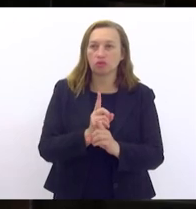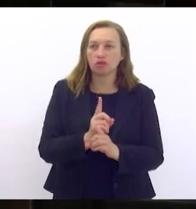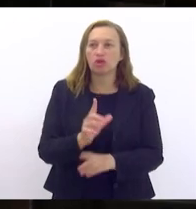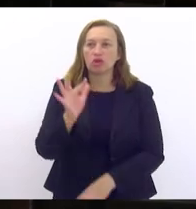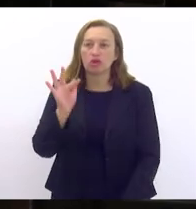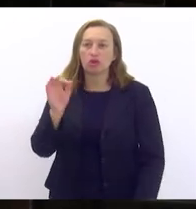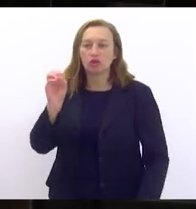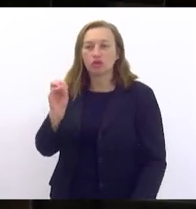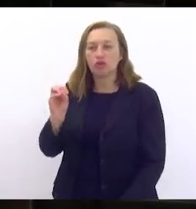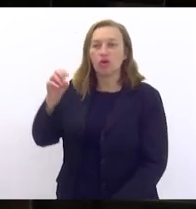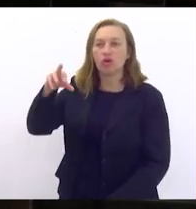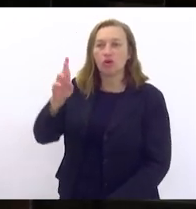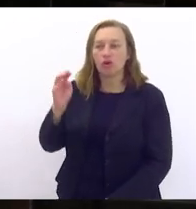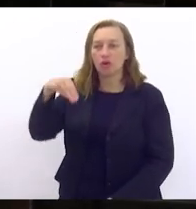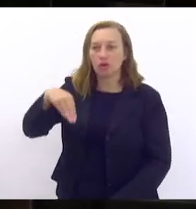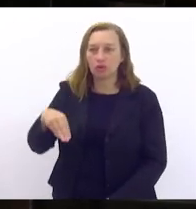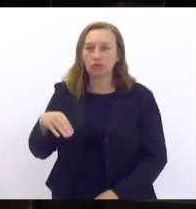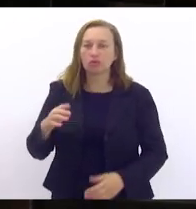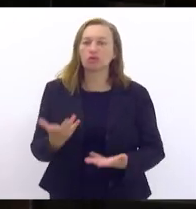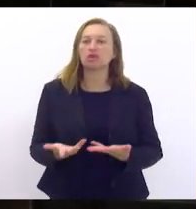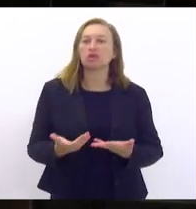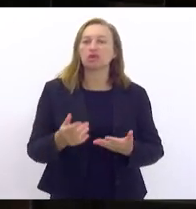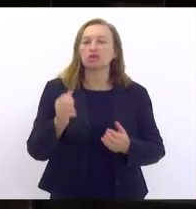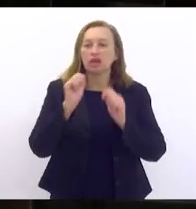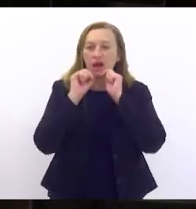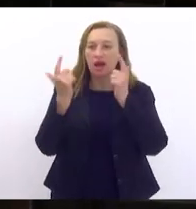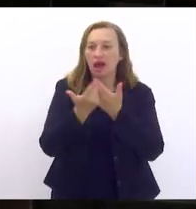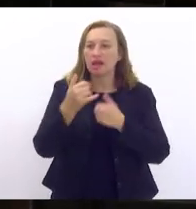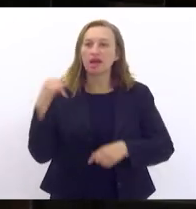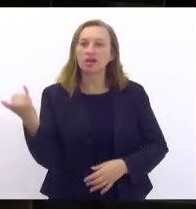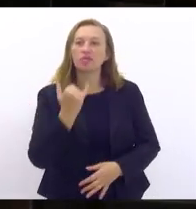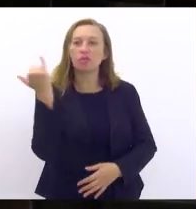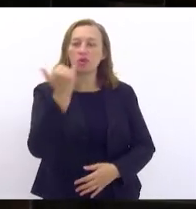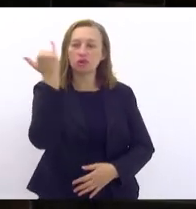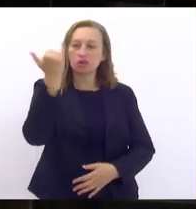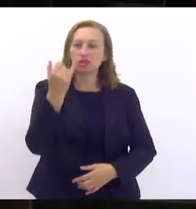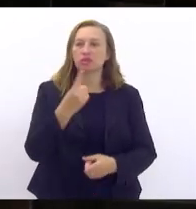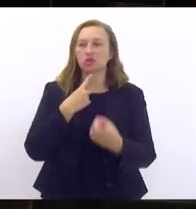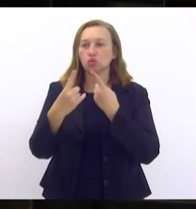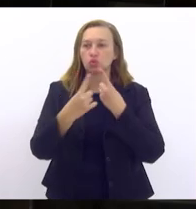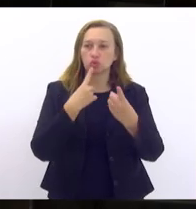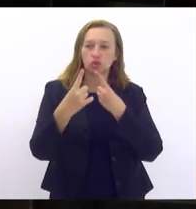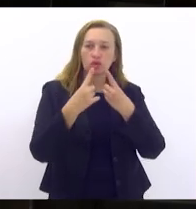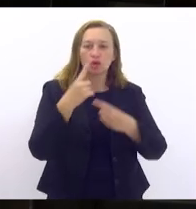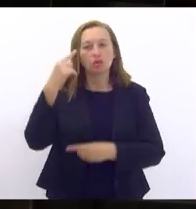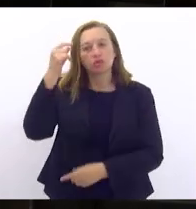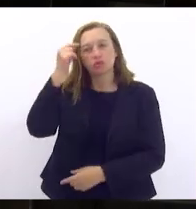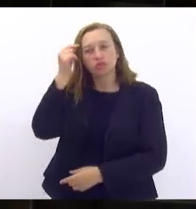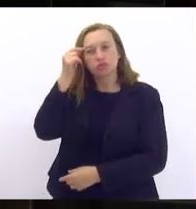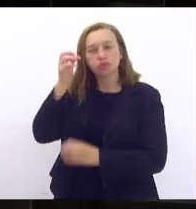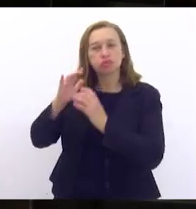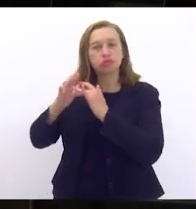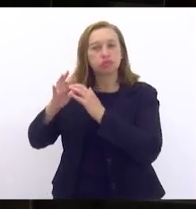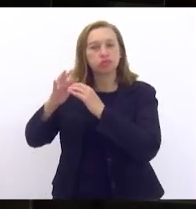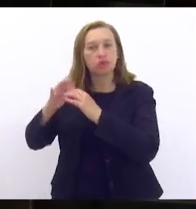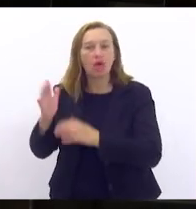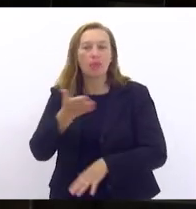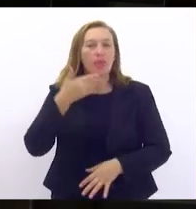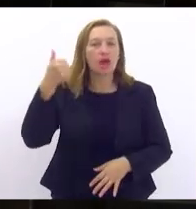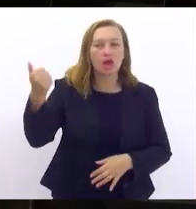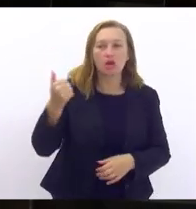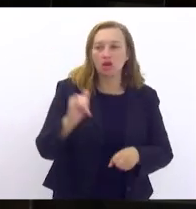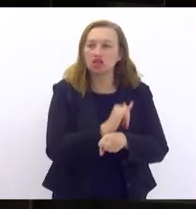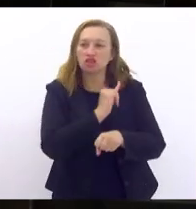fórum permanente talérgico é um passo importante para promover o diálogo e a reflexão sobre as melhores práticas